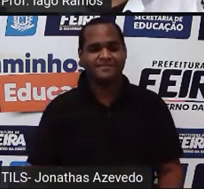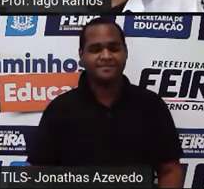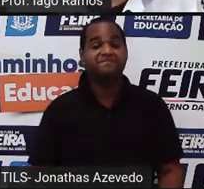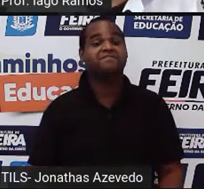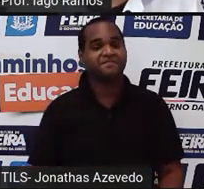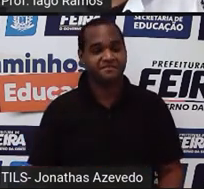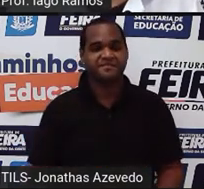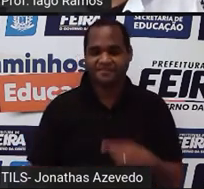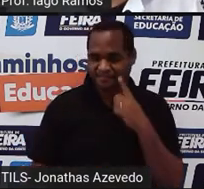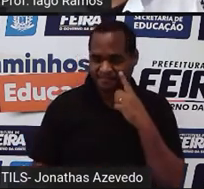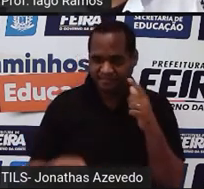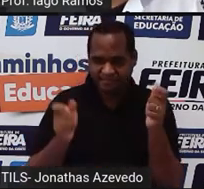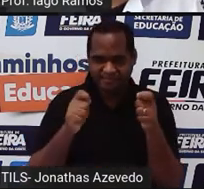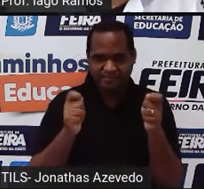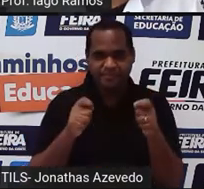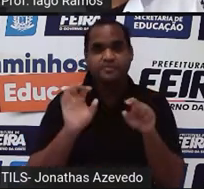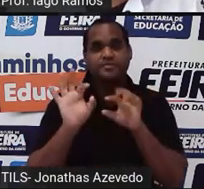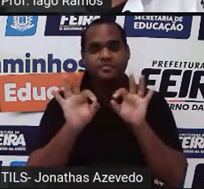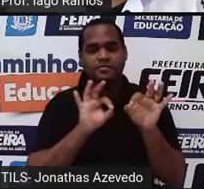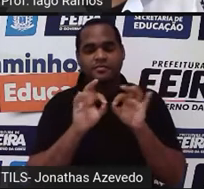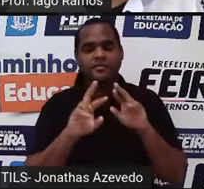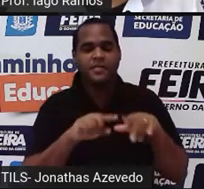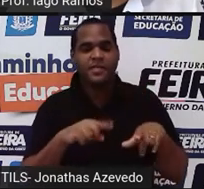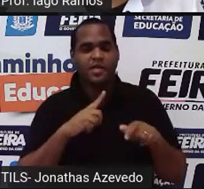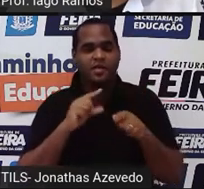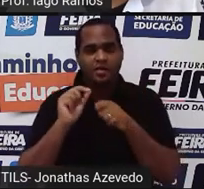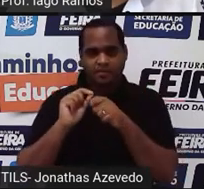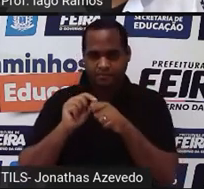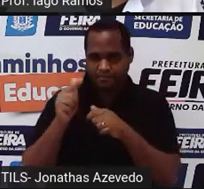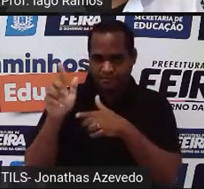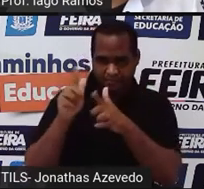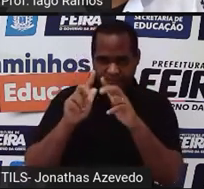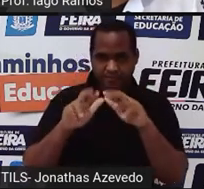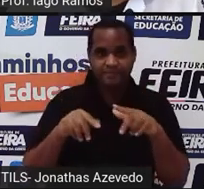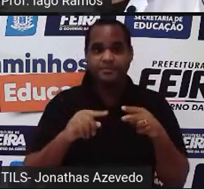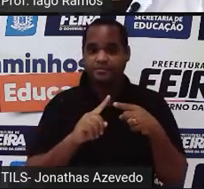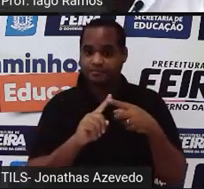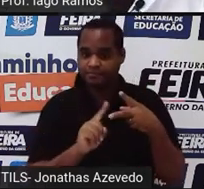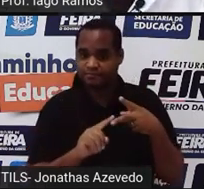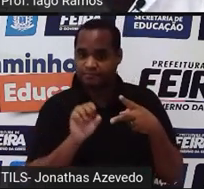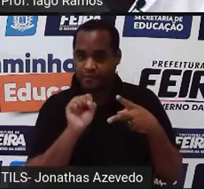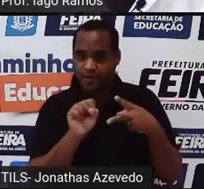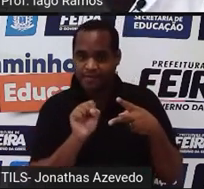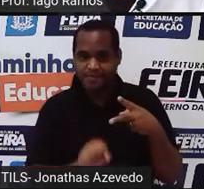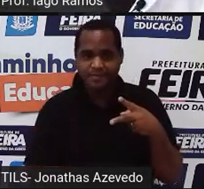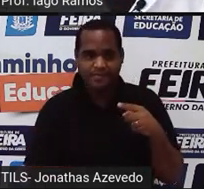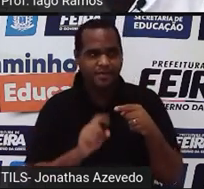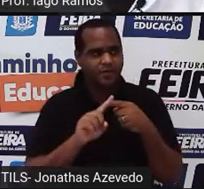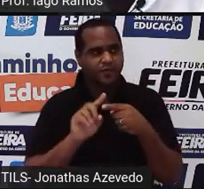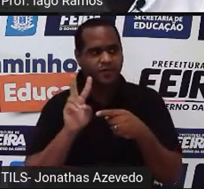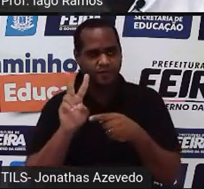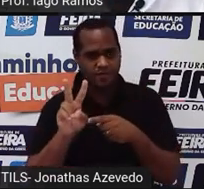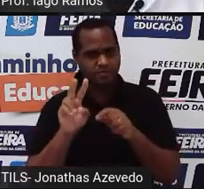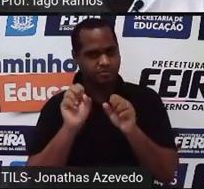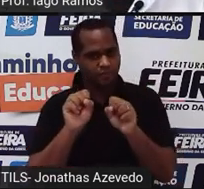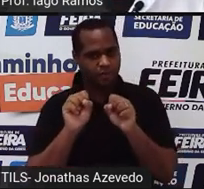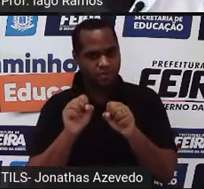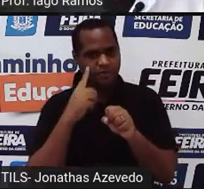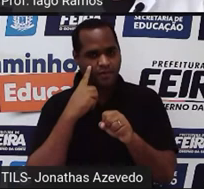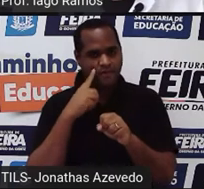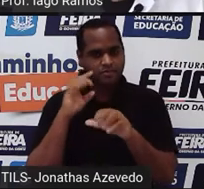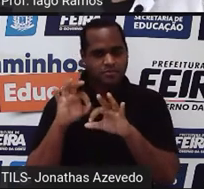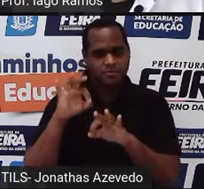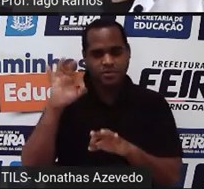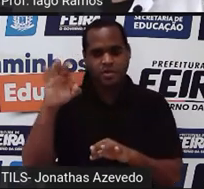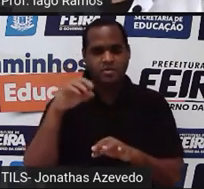E aí a gente pode fazer com os outros dois pontos também. Se eu pego o ponto V e vou ver a distância